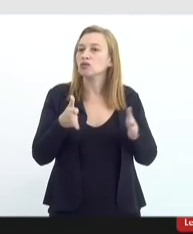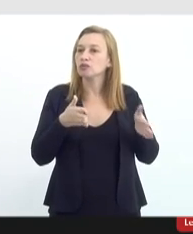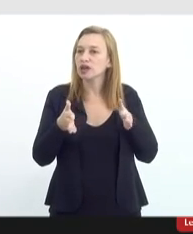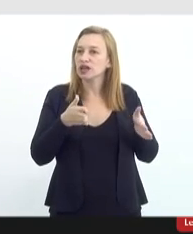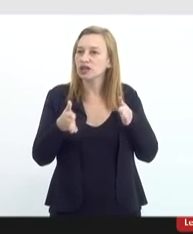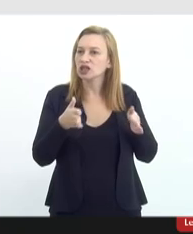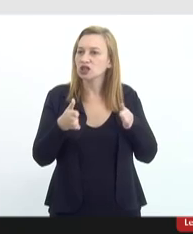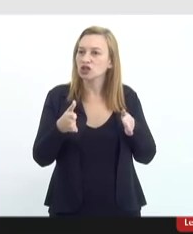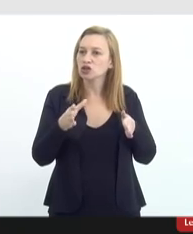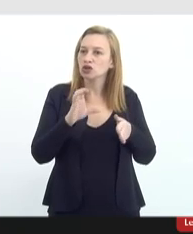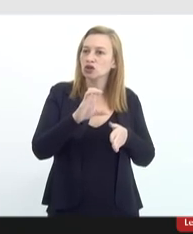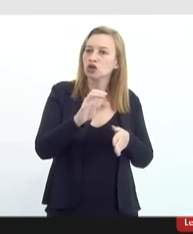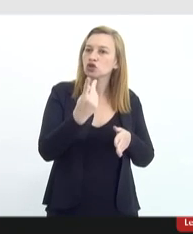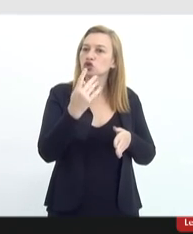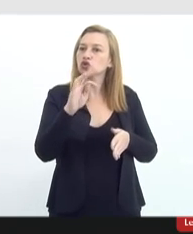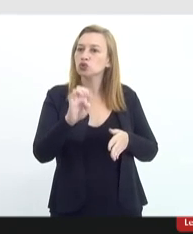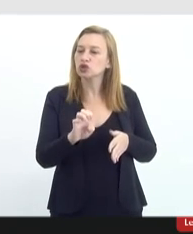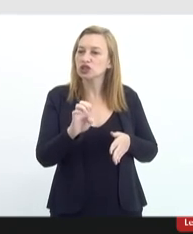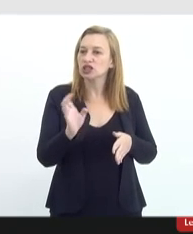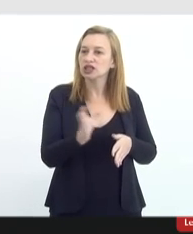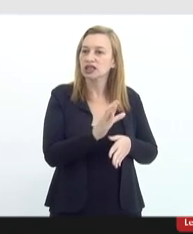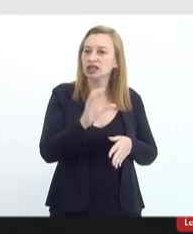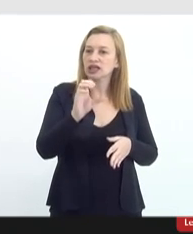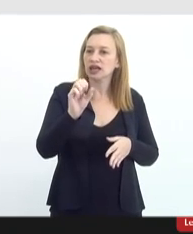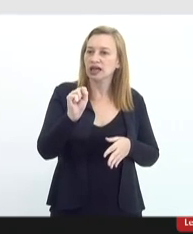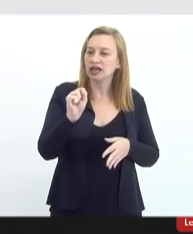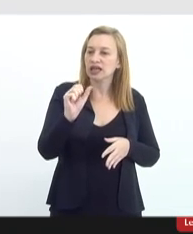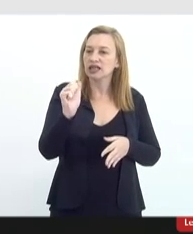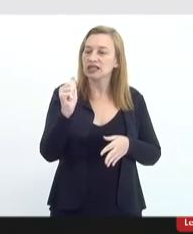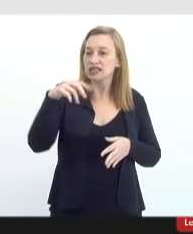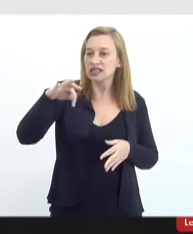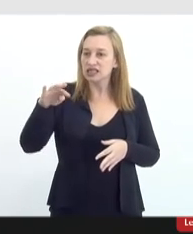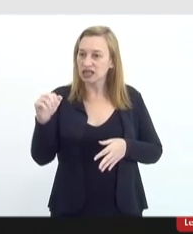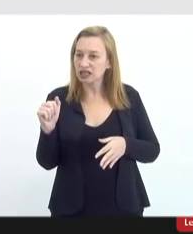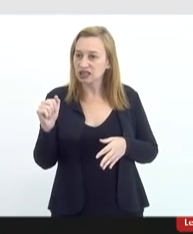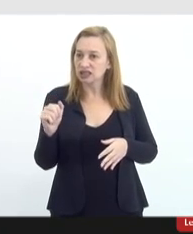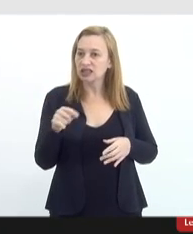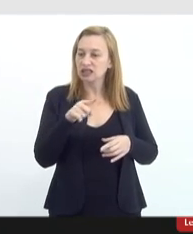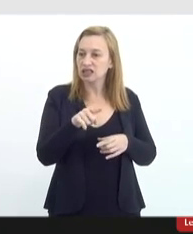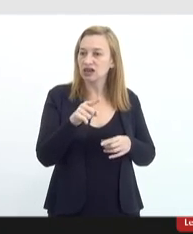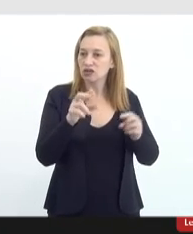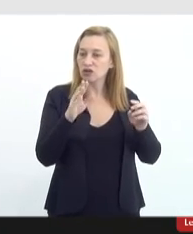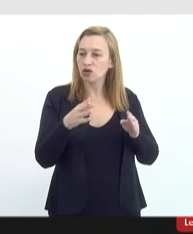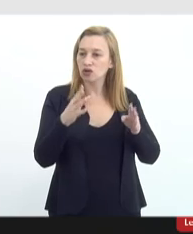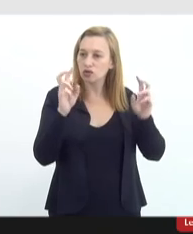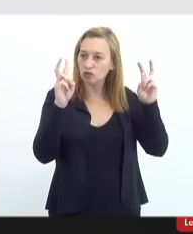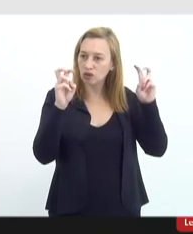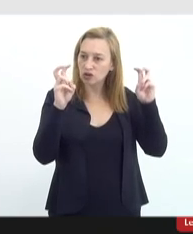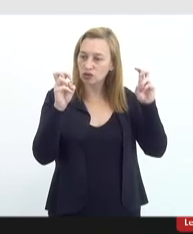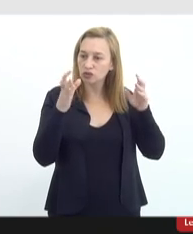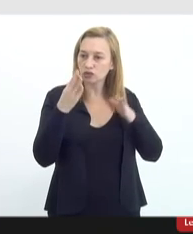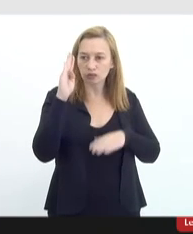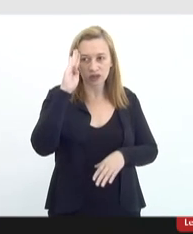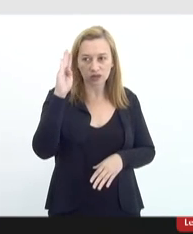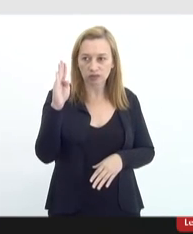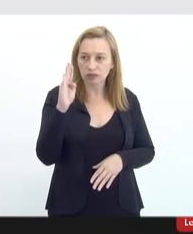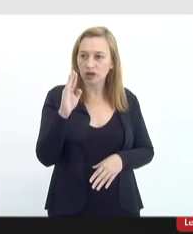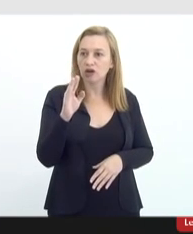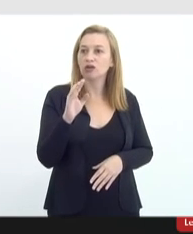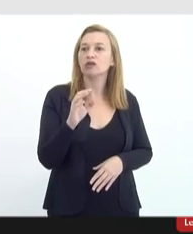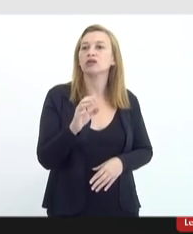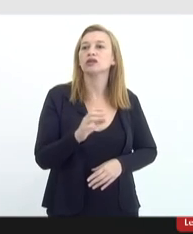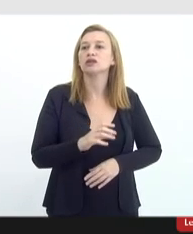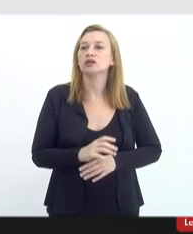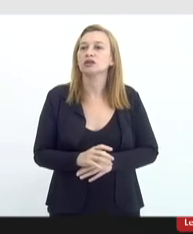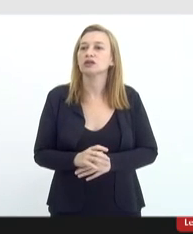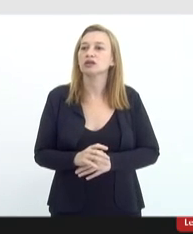conhecido como chute na santa, ele foi um turning point dessa questão da intolerância religiosa. E vale lembrar aí que